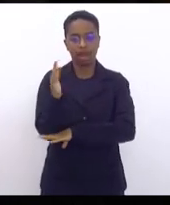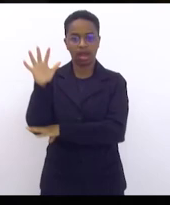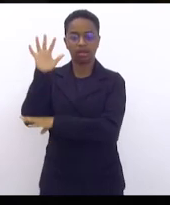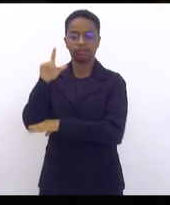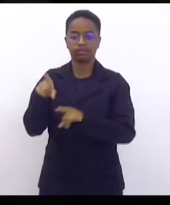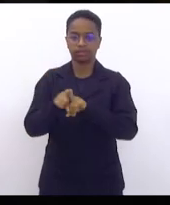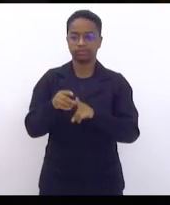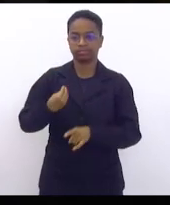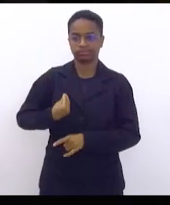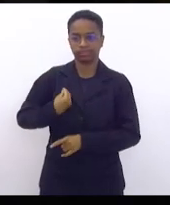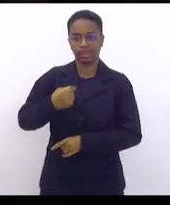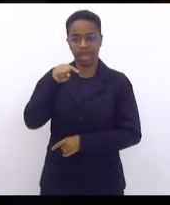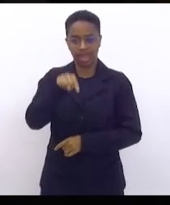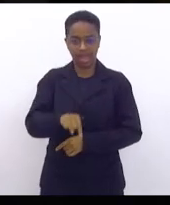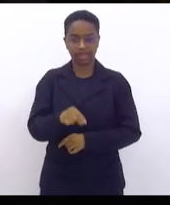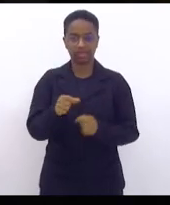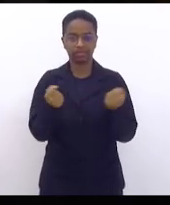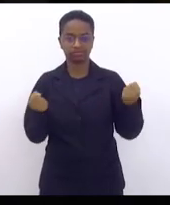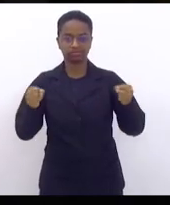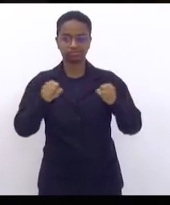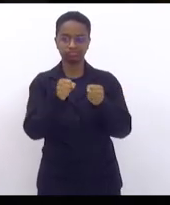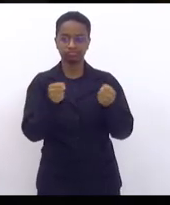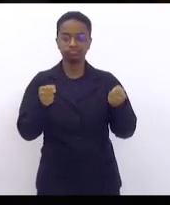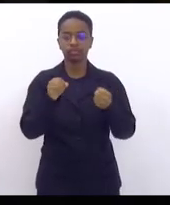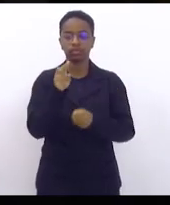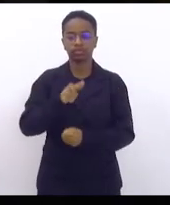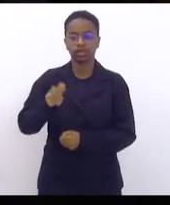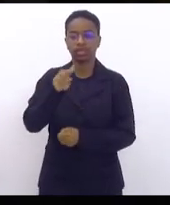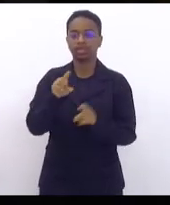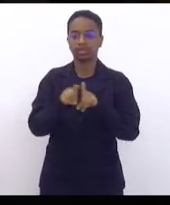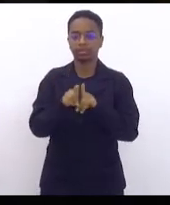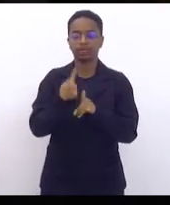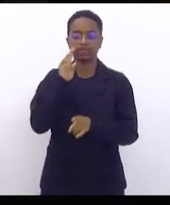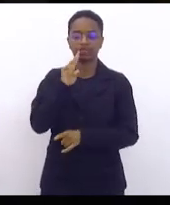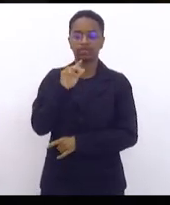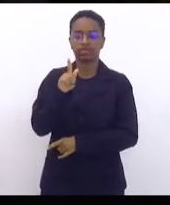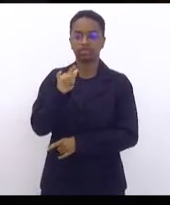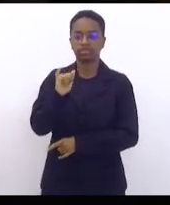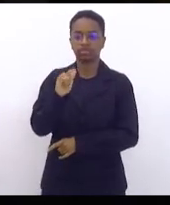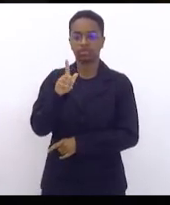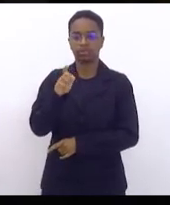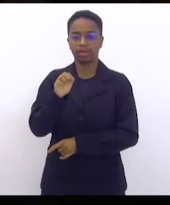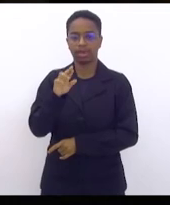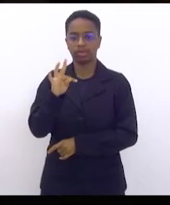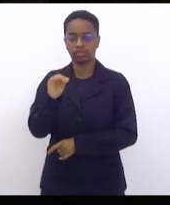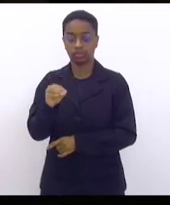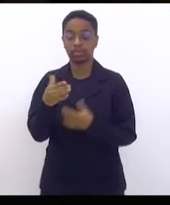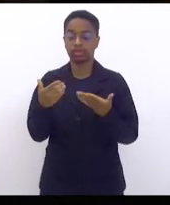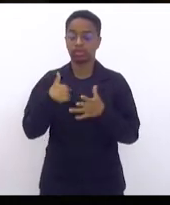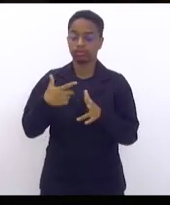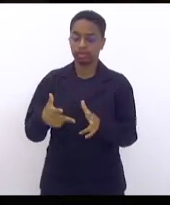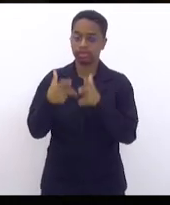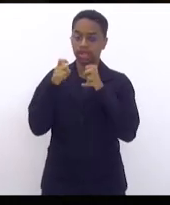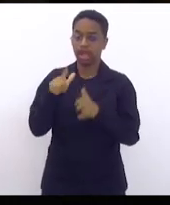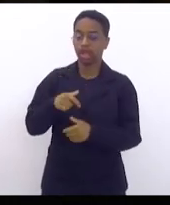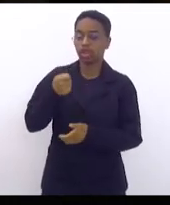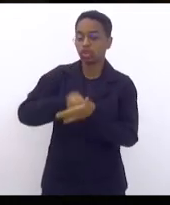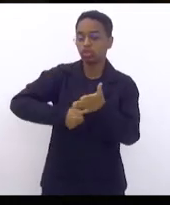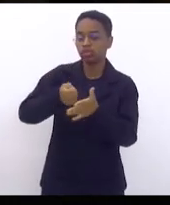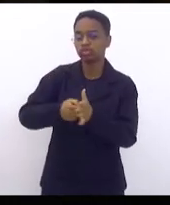ele aqui com seu acordeon. Estou vendo Gilberto Teixeira aí. Dizer que essa é uma luta não só